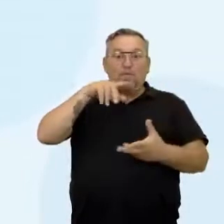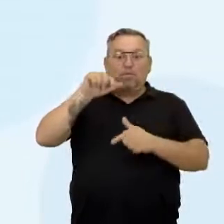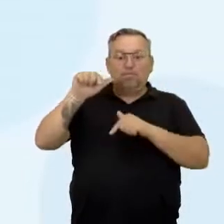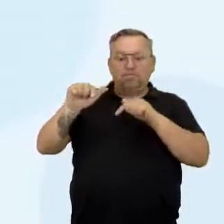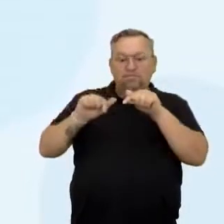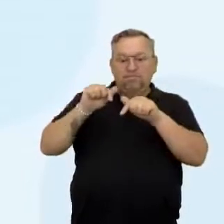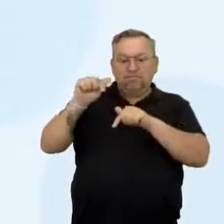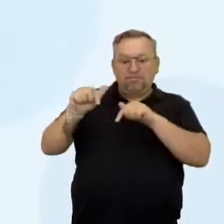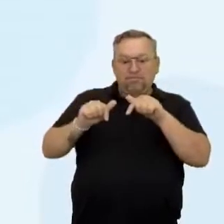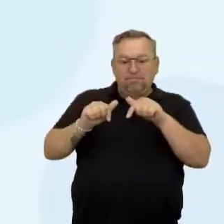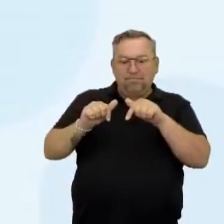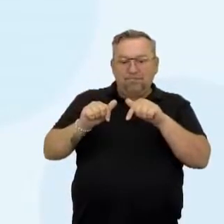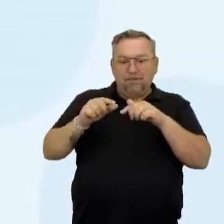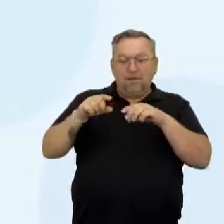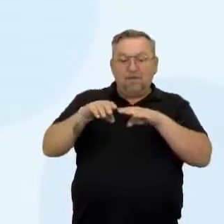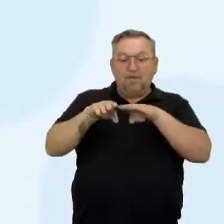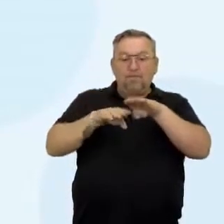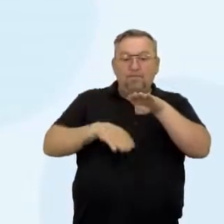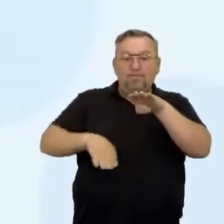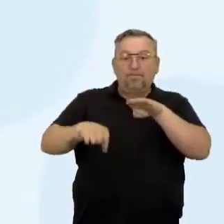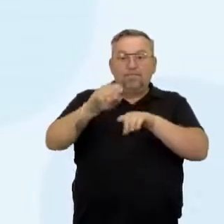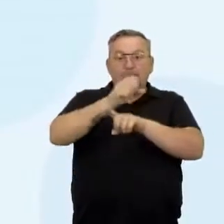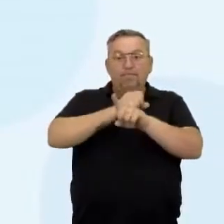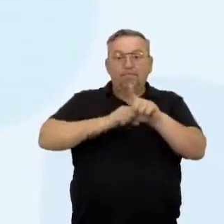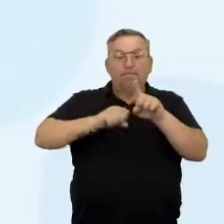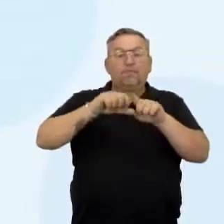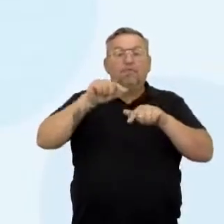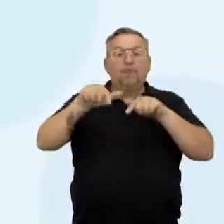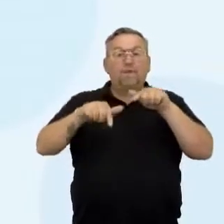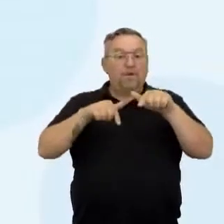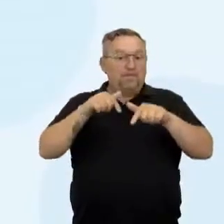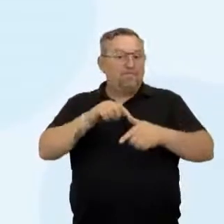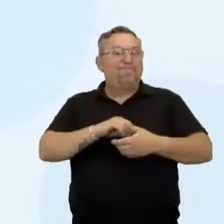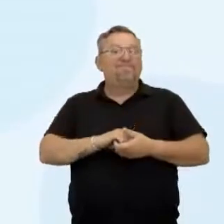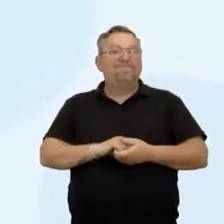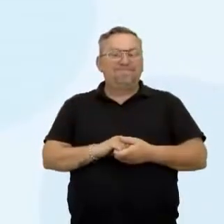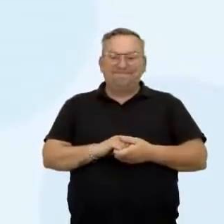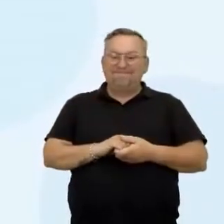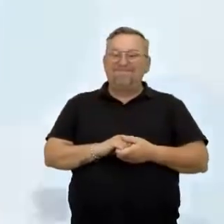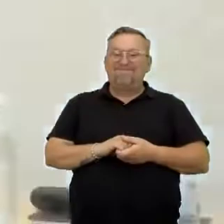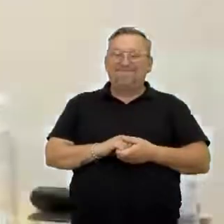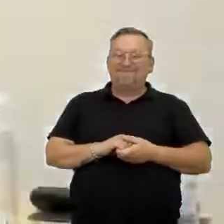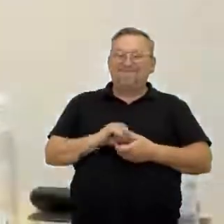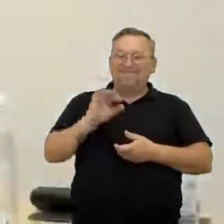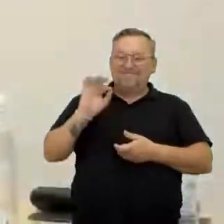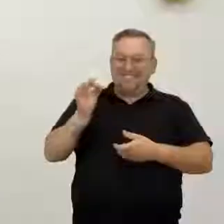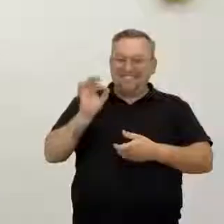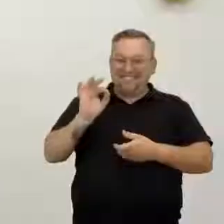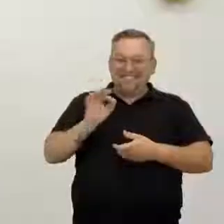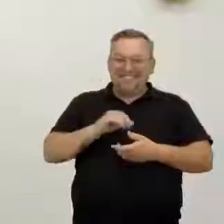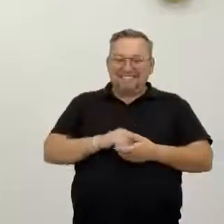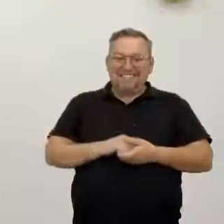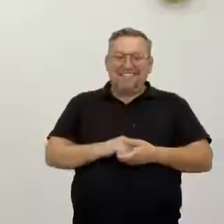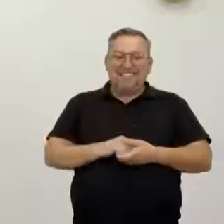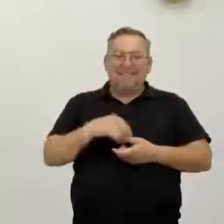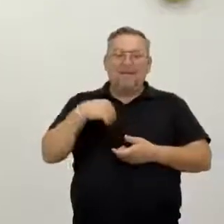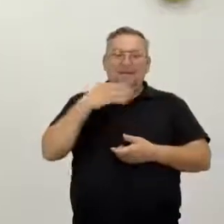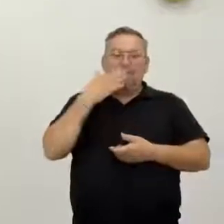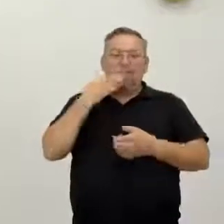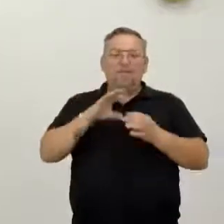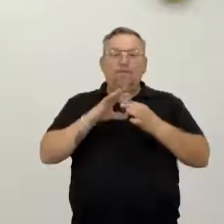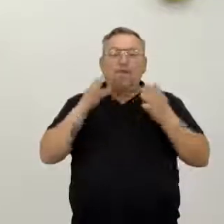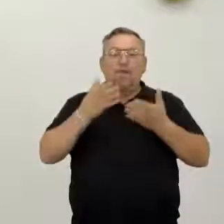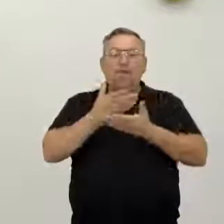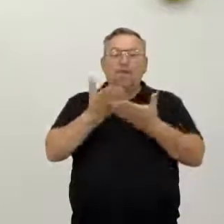trabalho. Objetos de conhecimento, desigualdade social e o trabalho. É isso aí. Eu vou pedir licença a